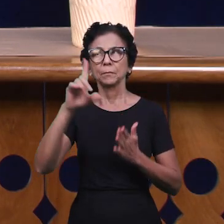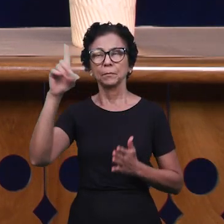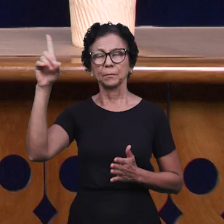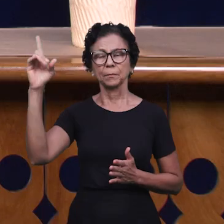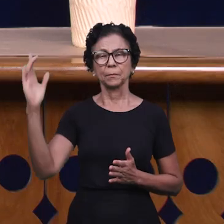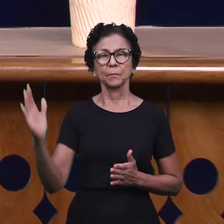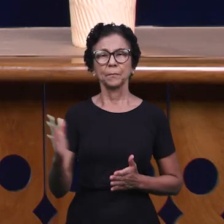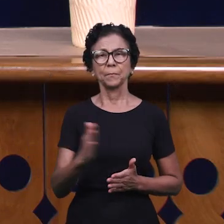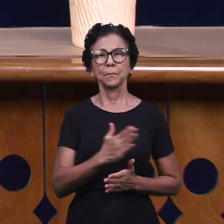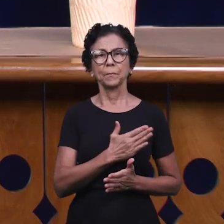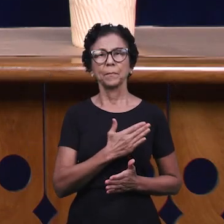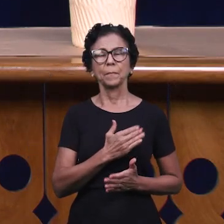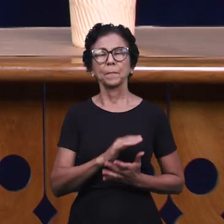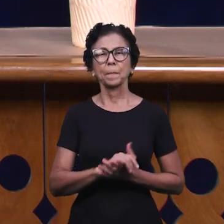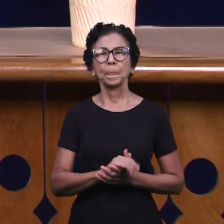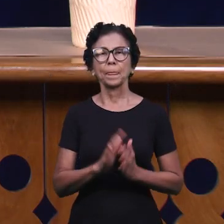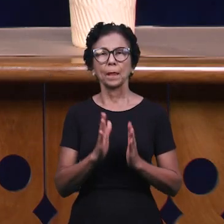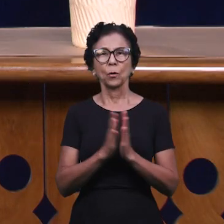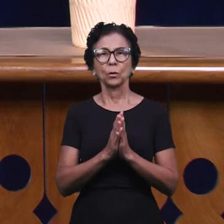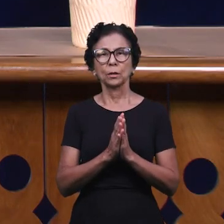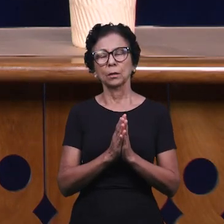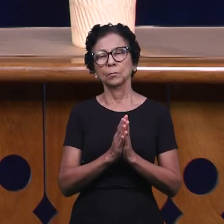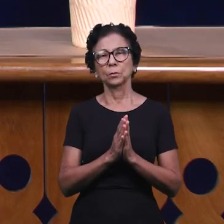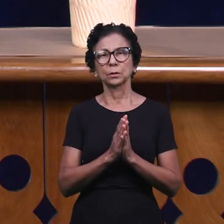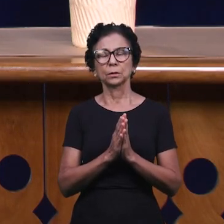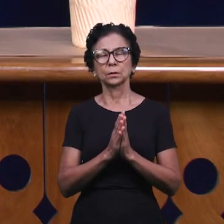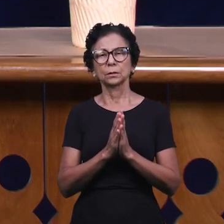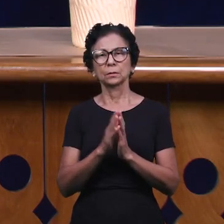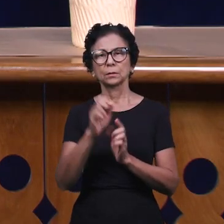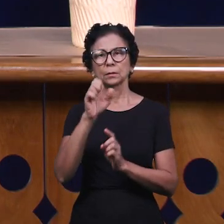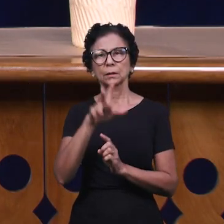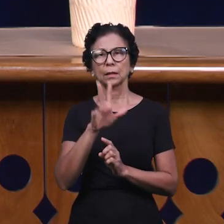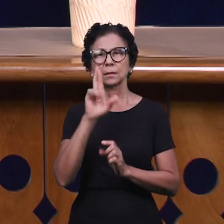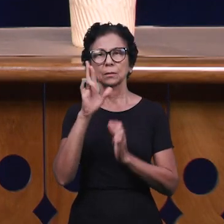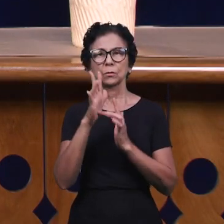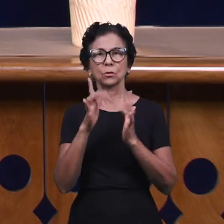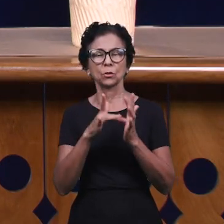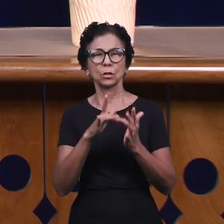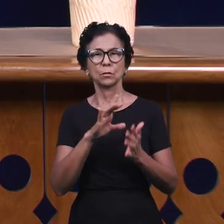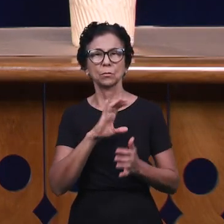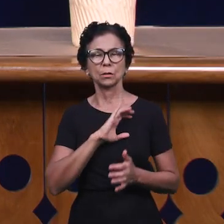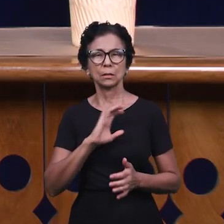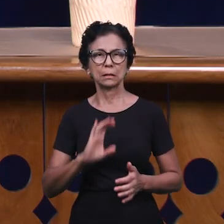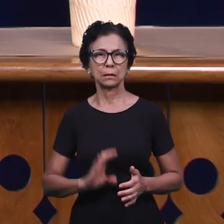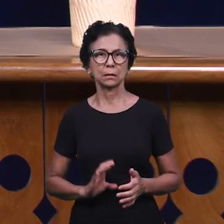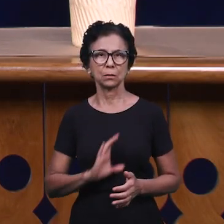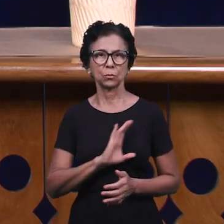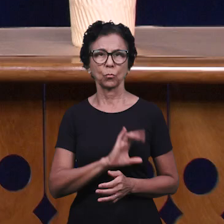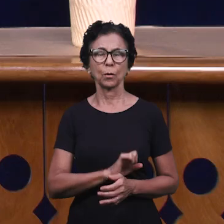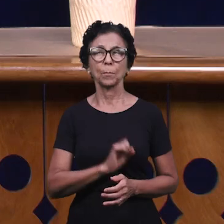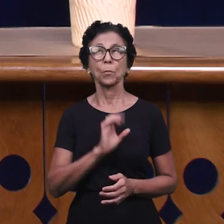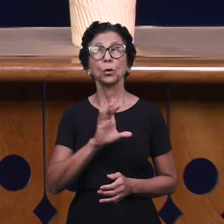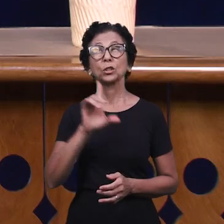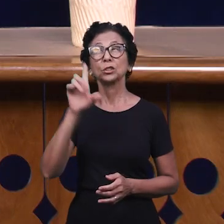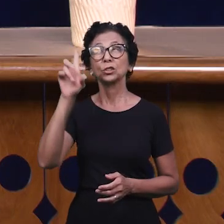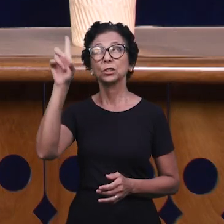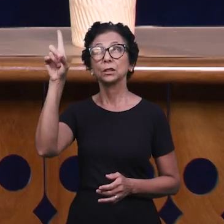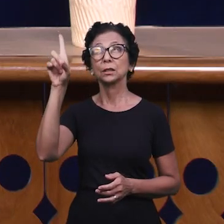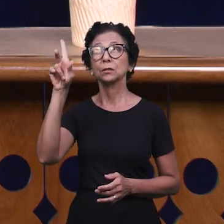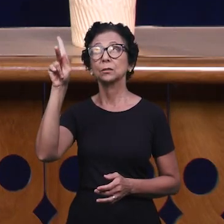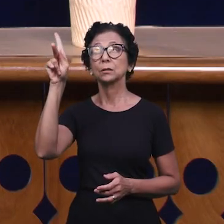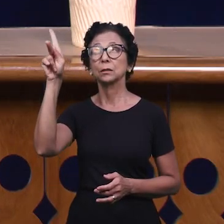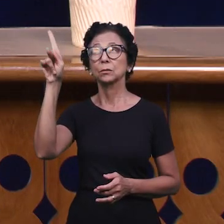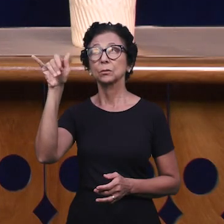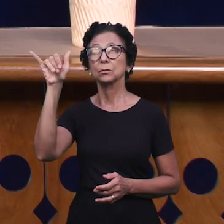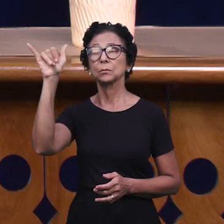Tua bênção e em Teu nome nós agora dizemos que a graça redentora do Senhor Jesus, o amor sublime do Deus Pai,